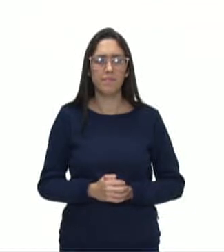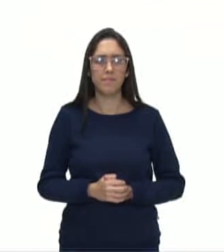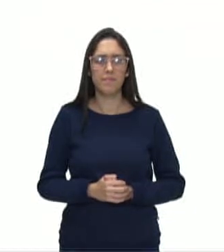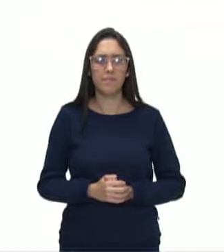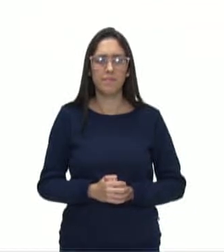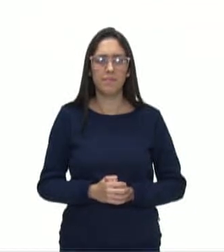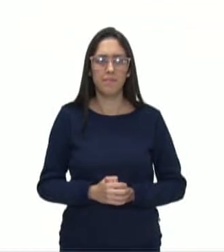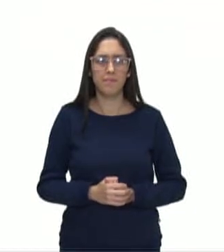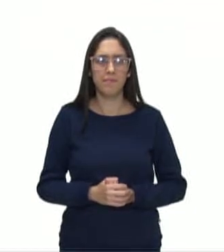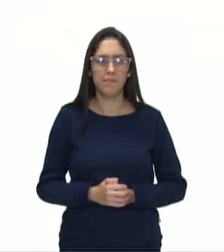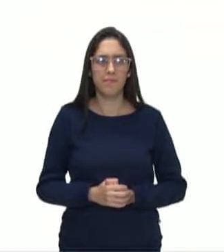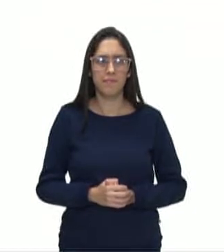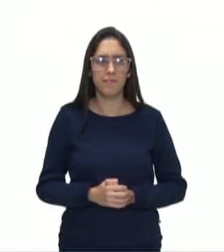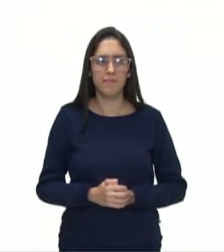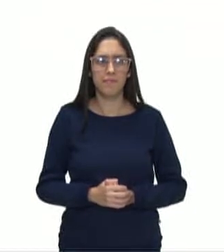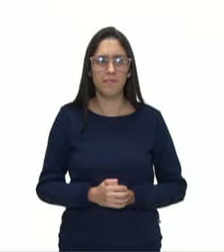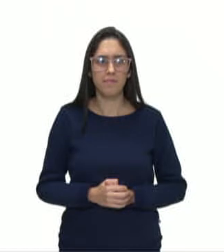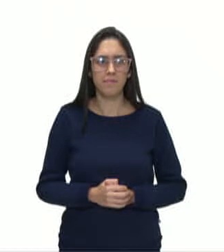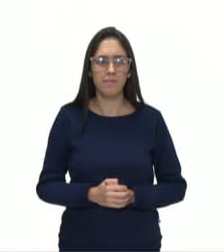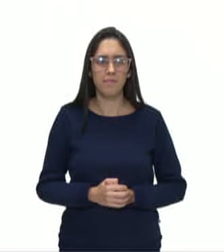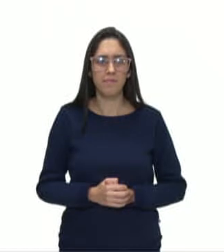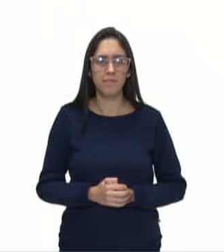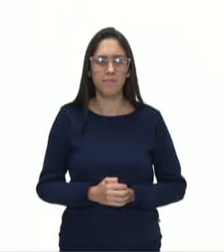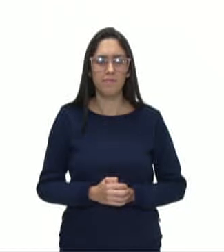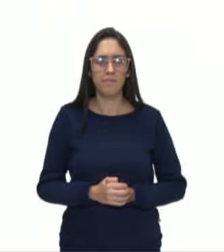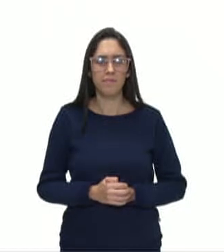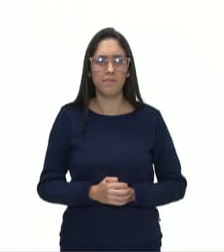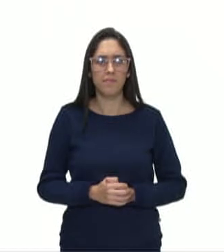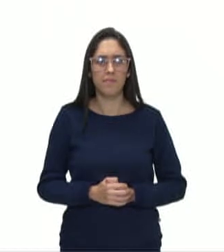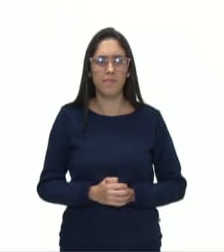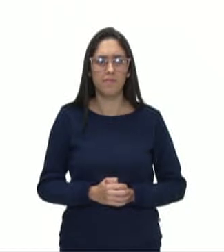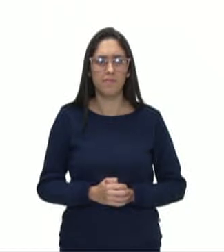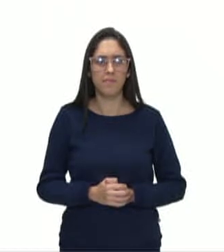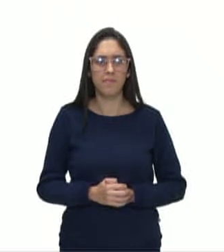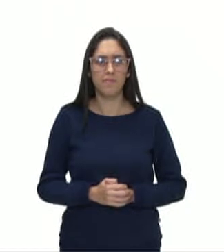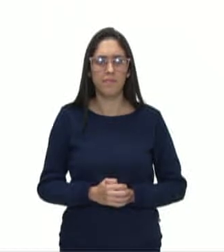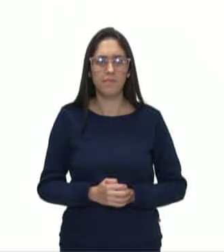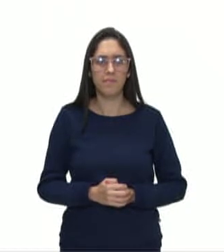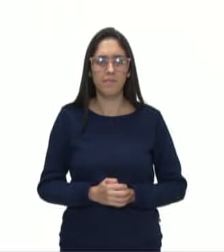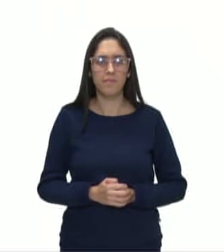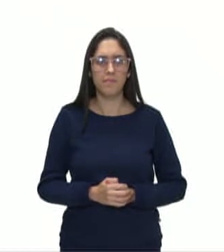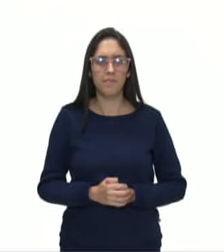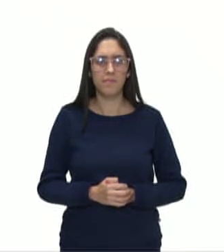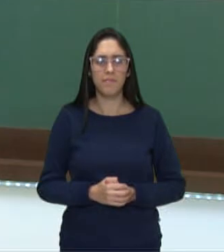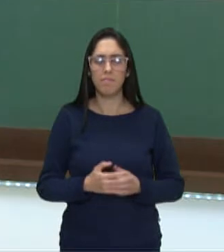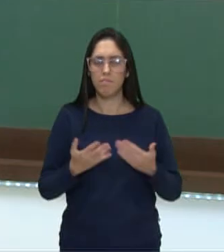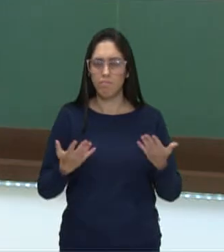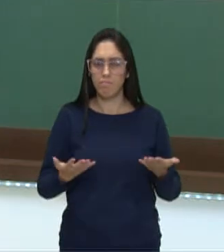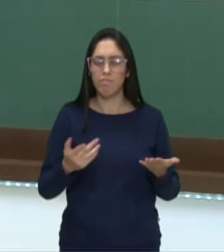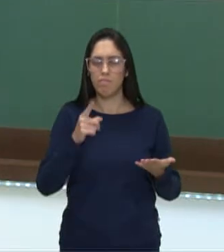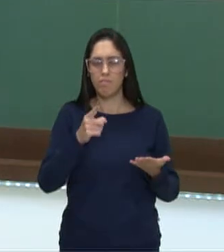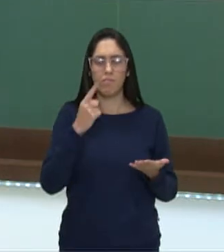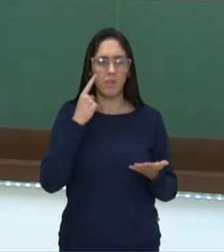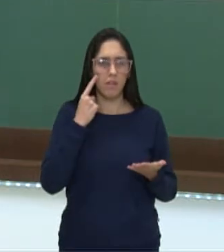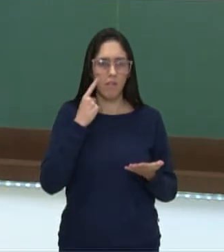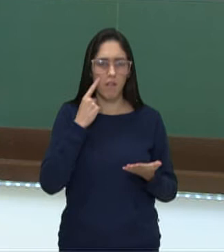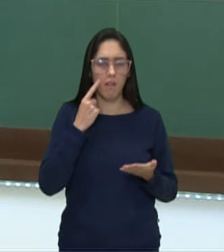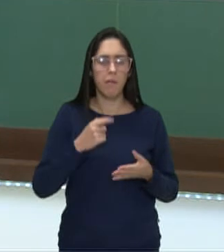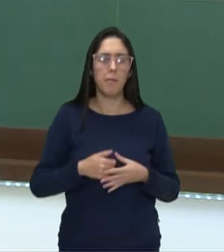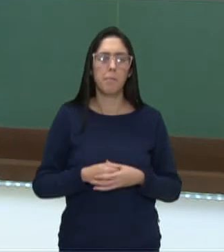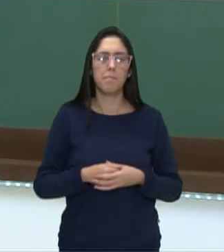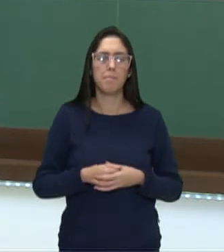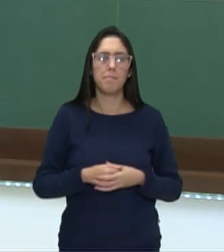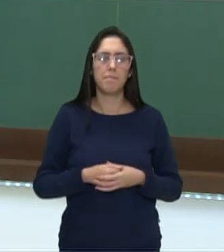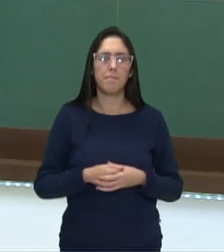paz. E lhe dio ocupado como sempre, não? Então aqui, observem que